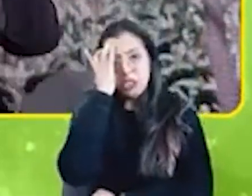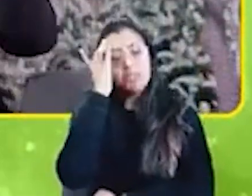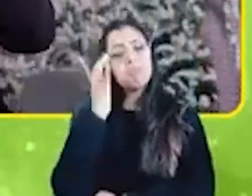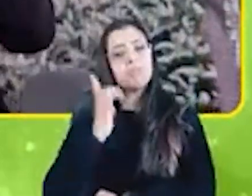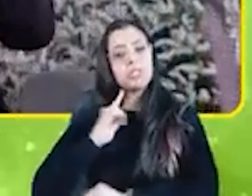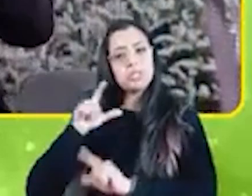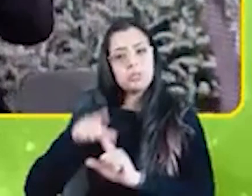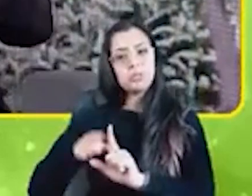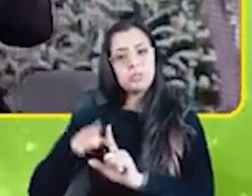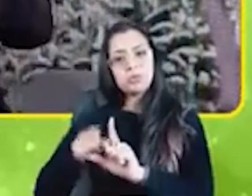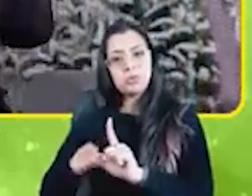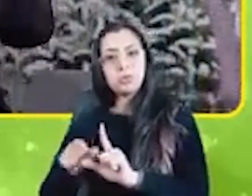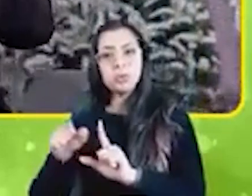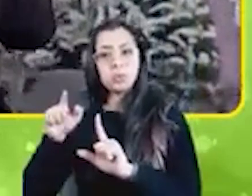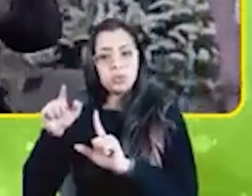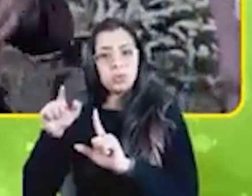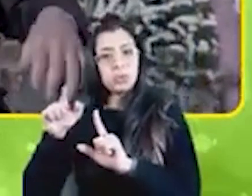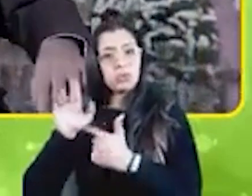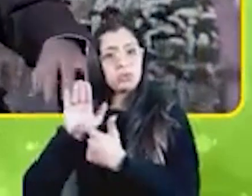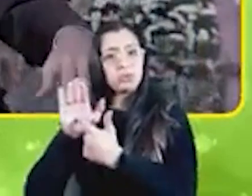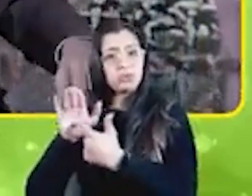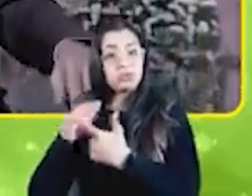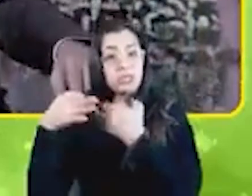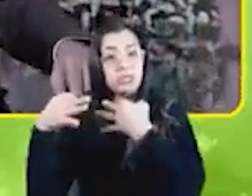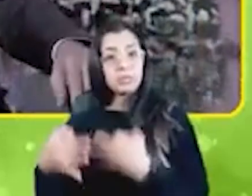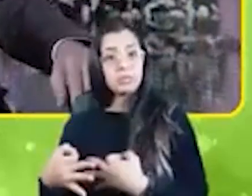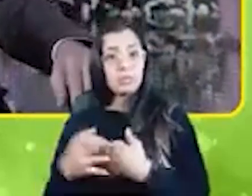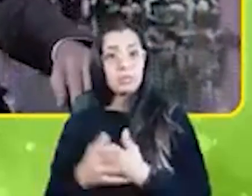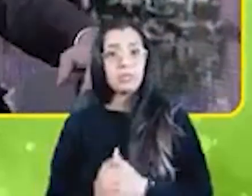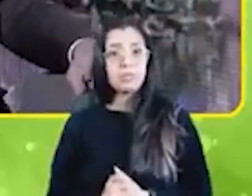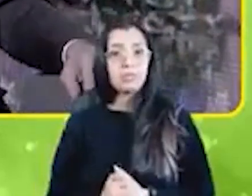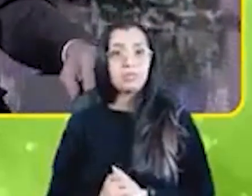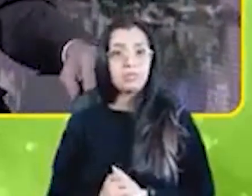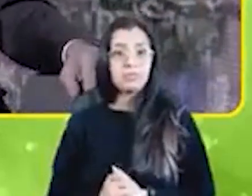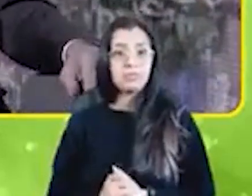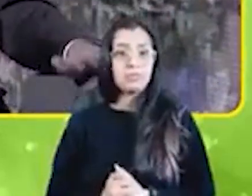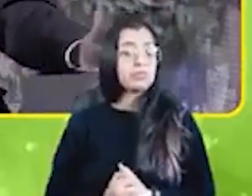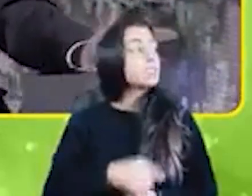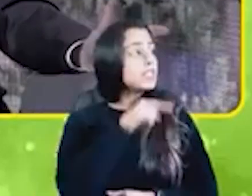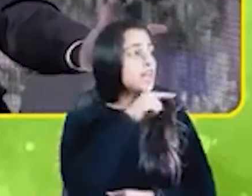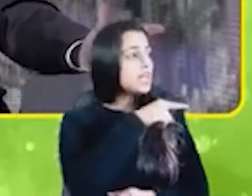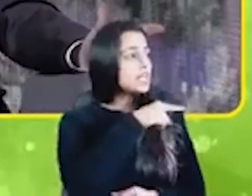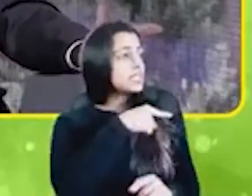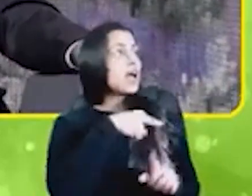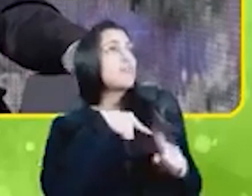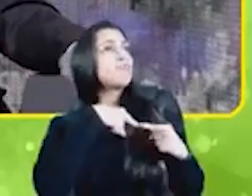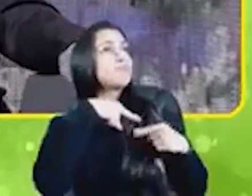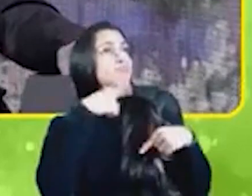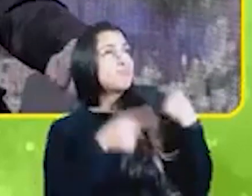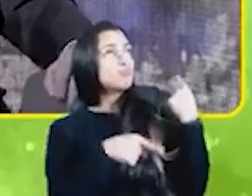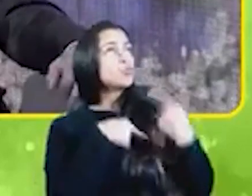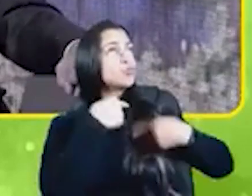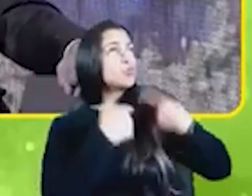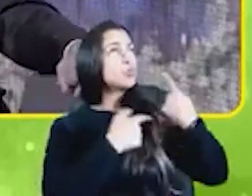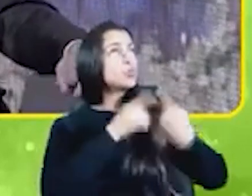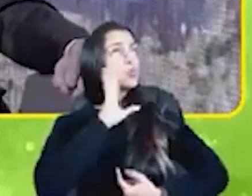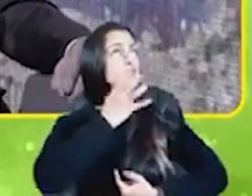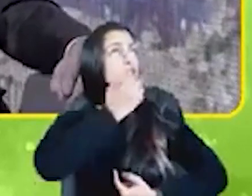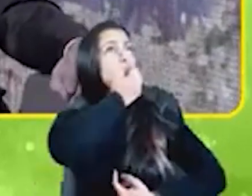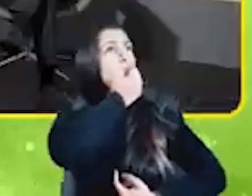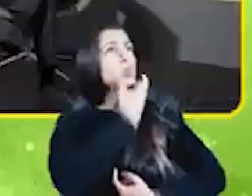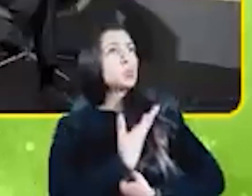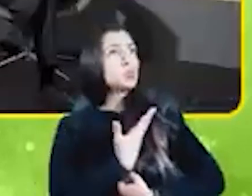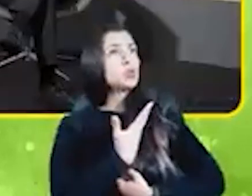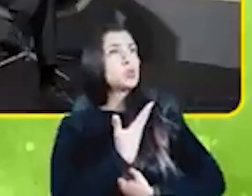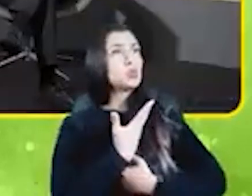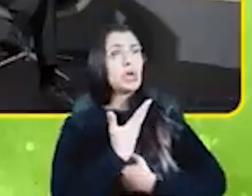Nós também tivemos avanços importantes essa agenda roda também que a gente até se esquece de que ela roda muito bem agora tá muito bem consolidada